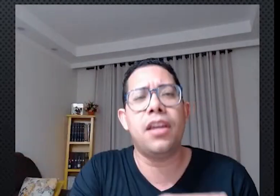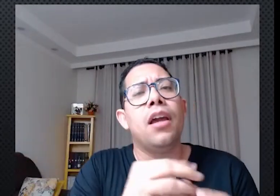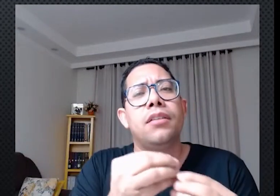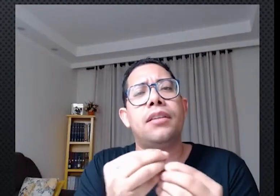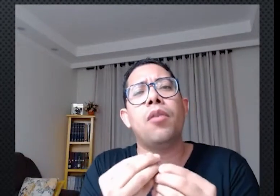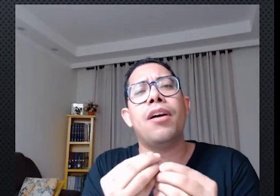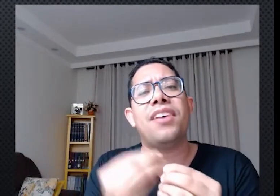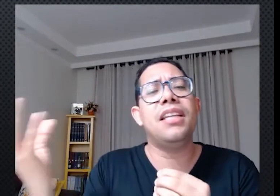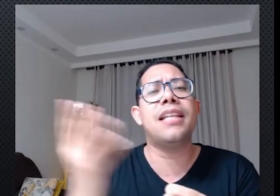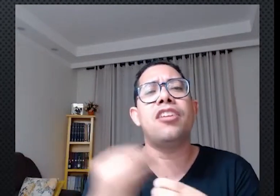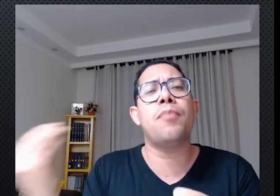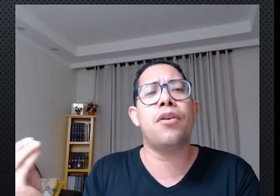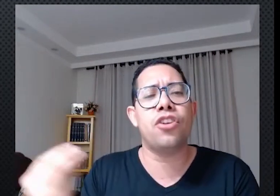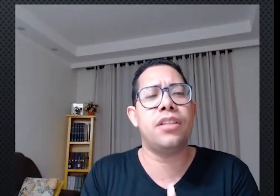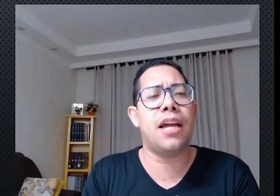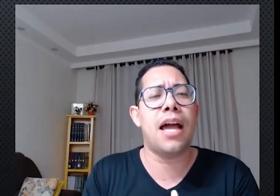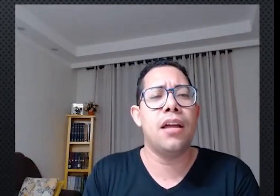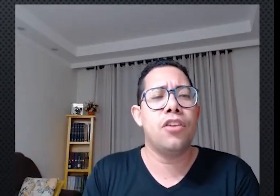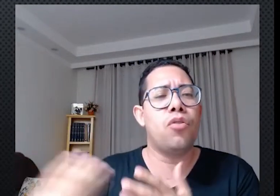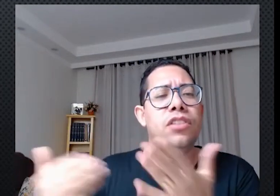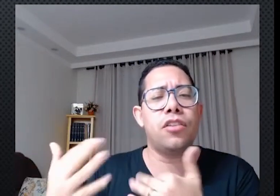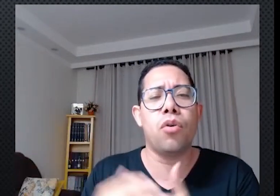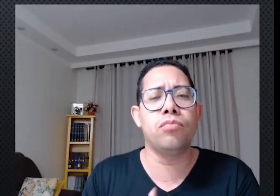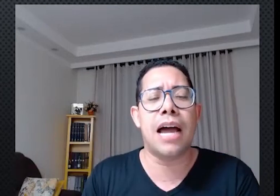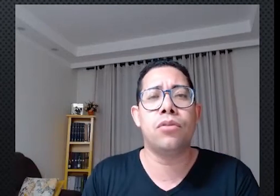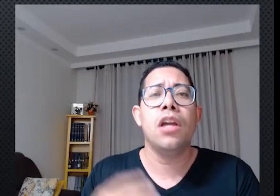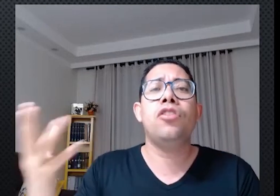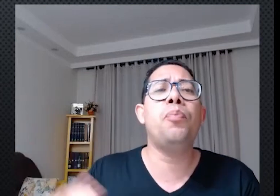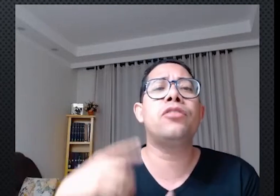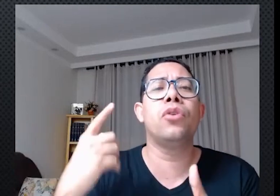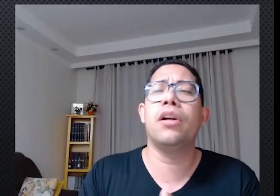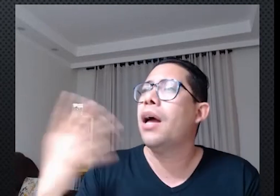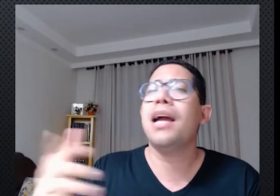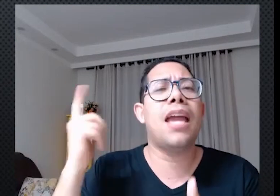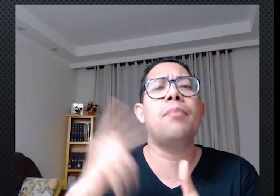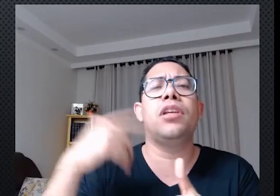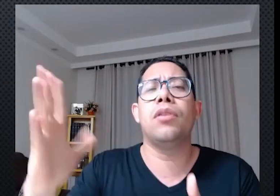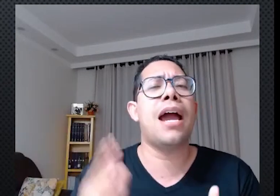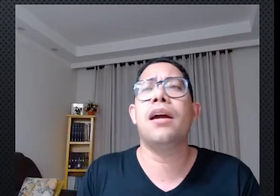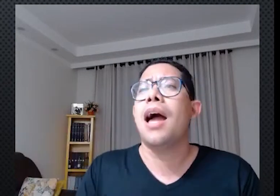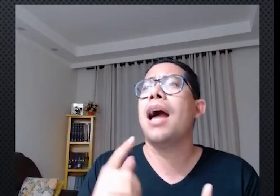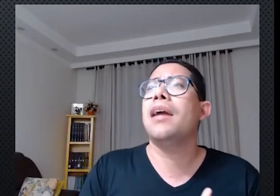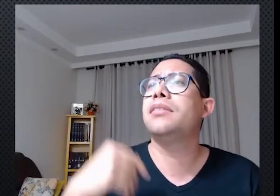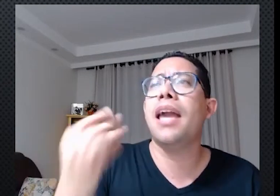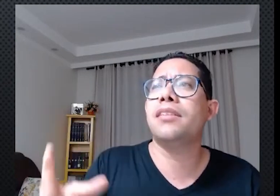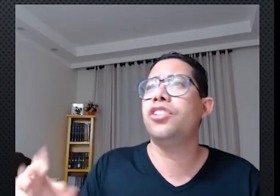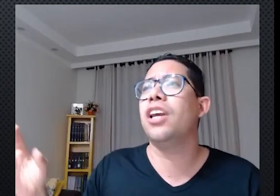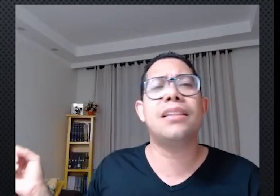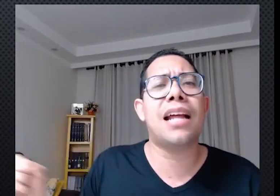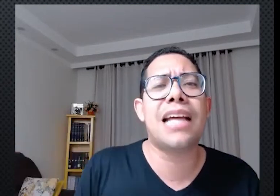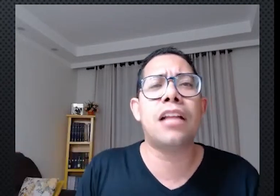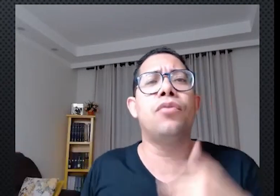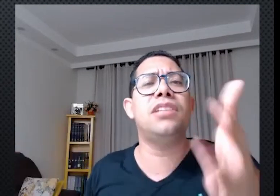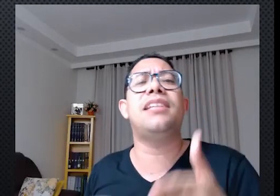exemplo, que você tem uma facilidade maior de entregar, de conseguir esse contato. E se o pastor quebra o celular, esquece,